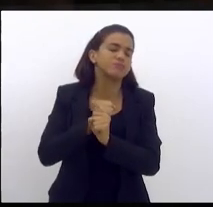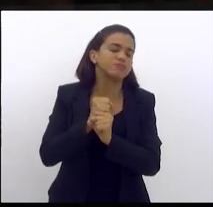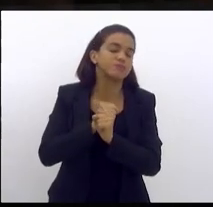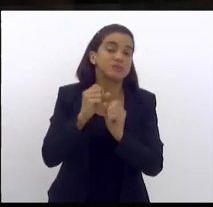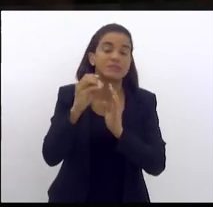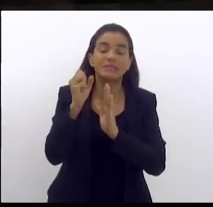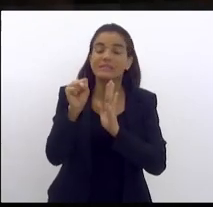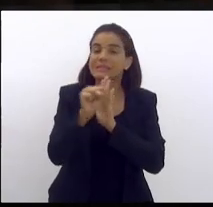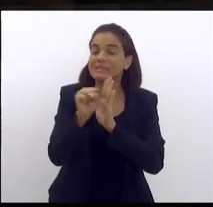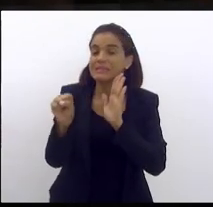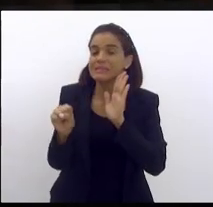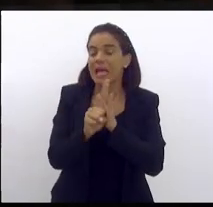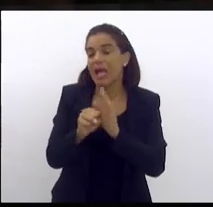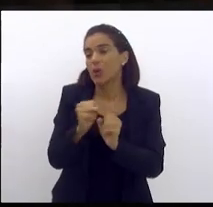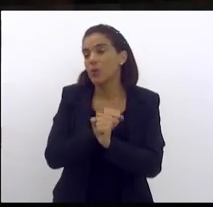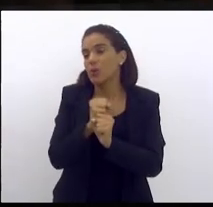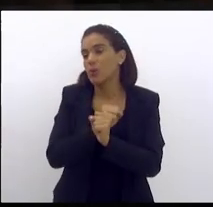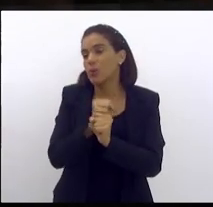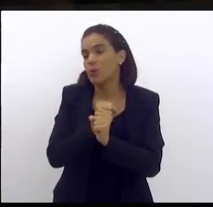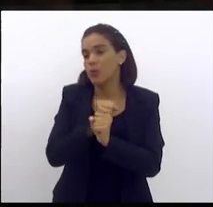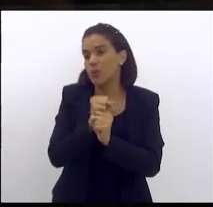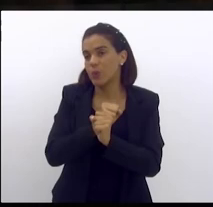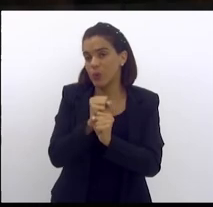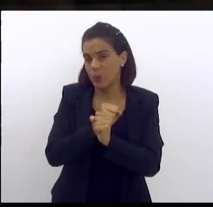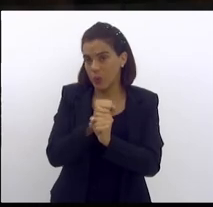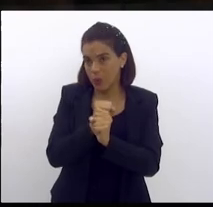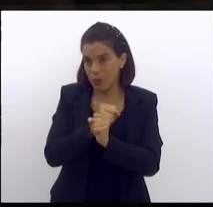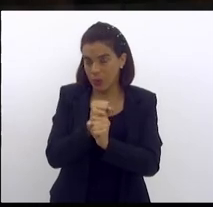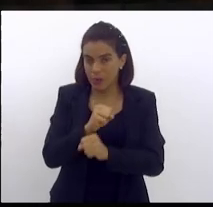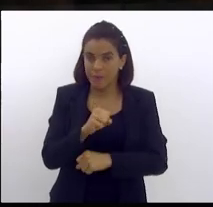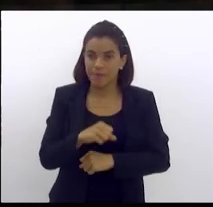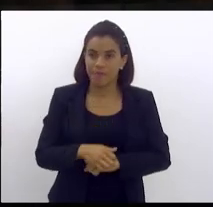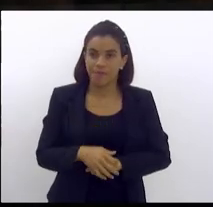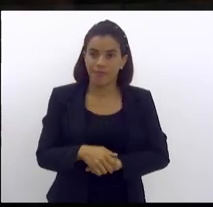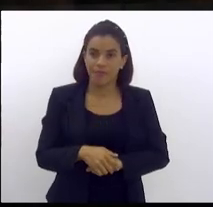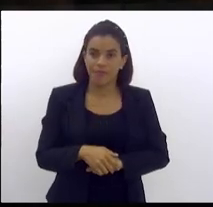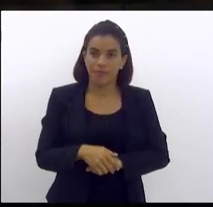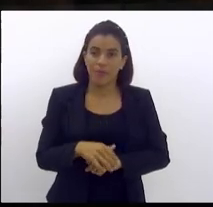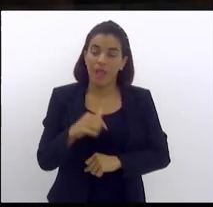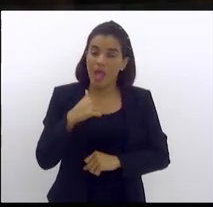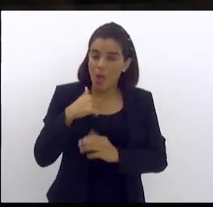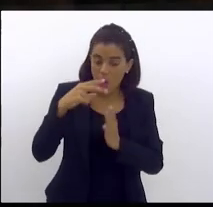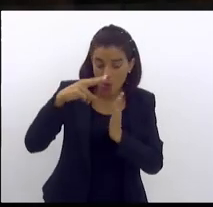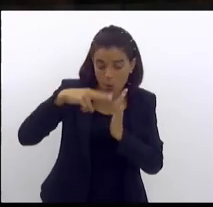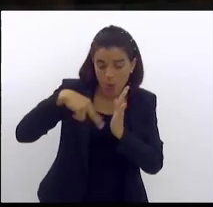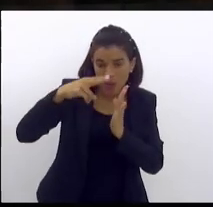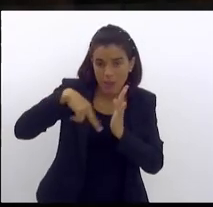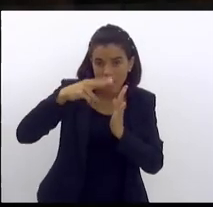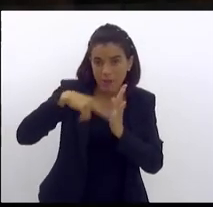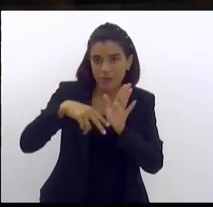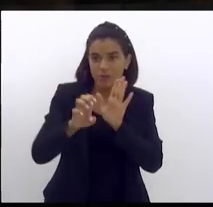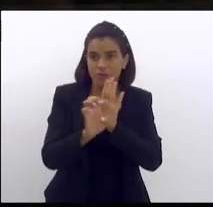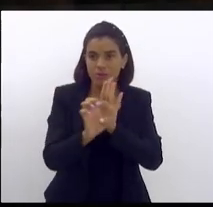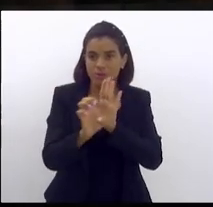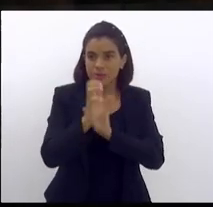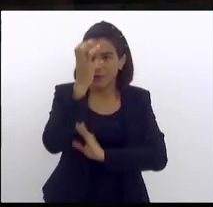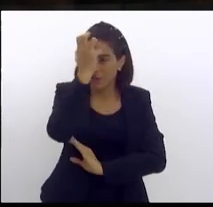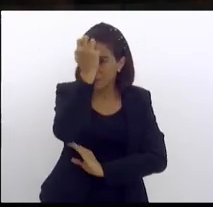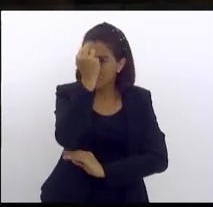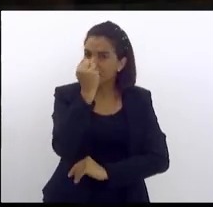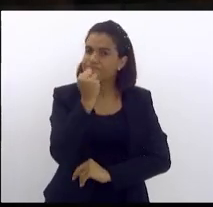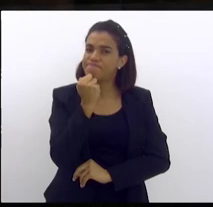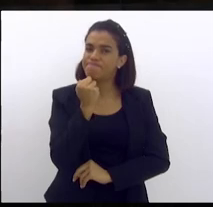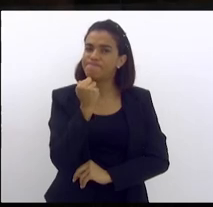séculos por quê Porque quem já teve o cuidado como eu tive o cuidado de ler o estatuto do ramaz